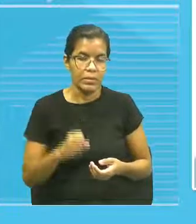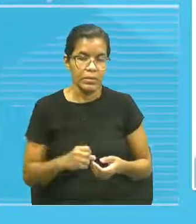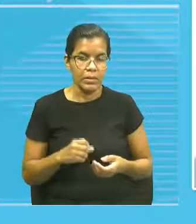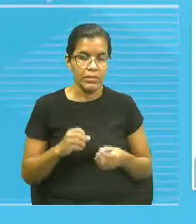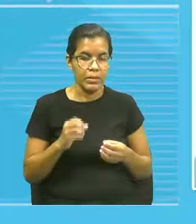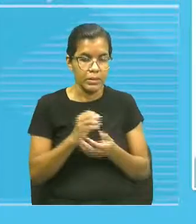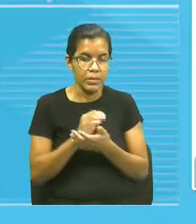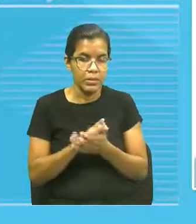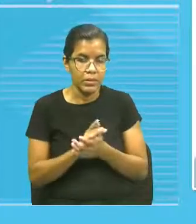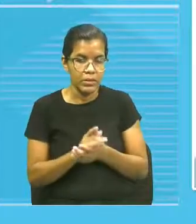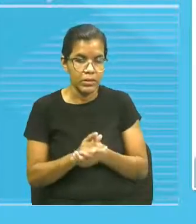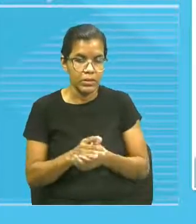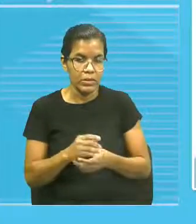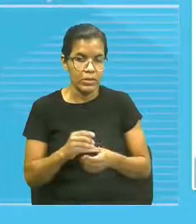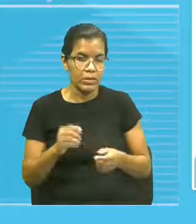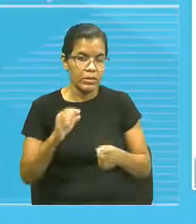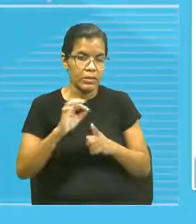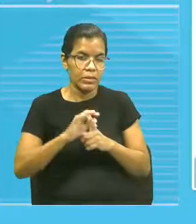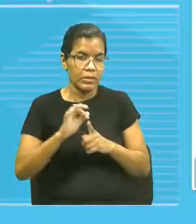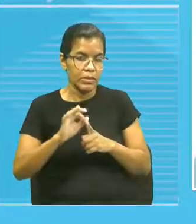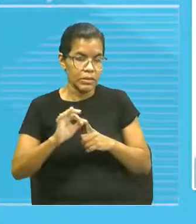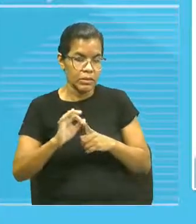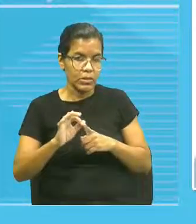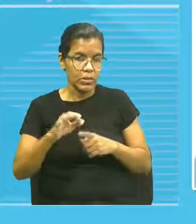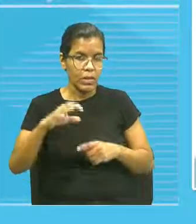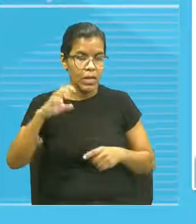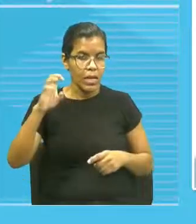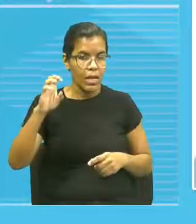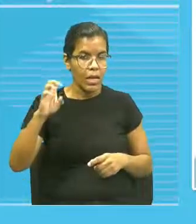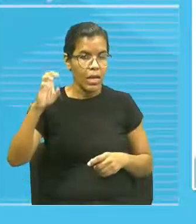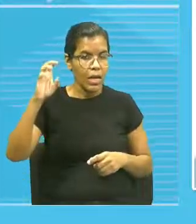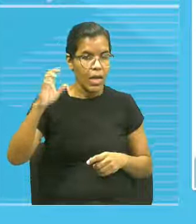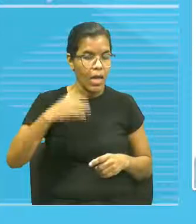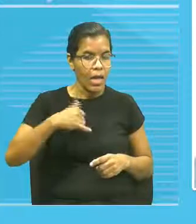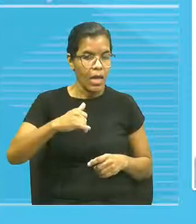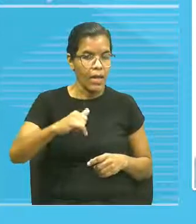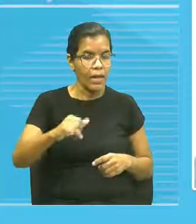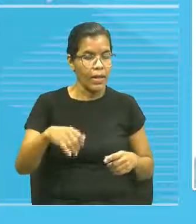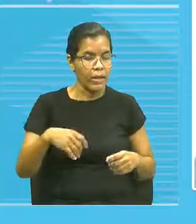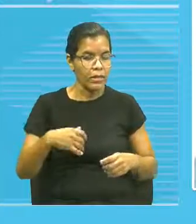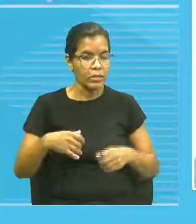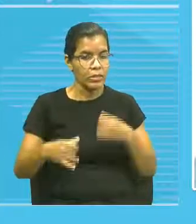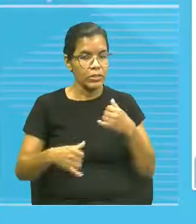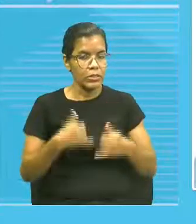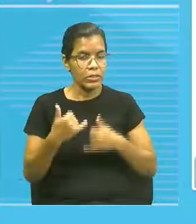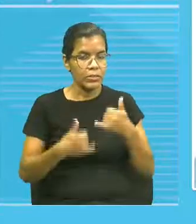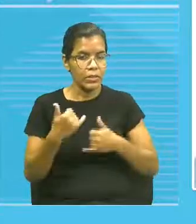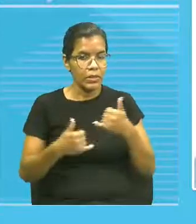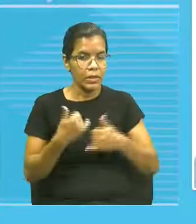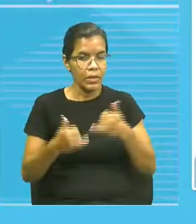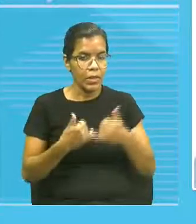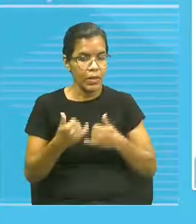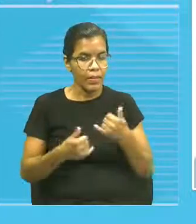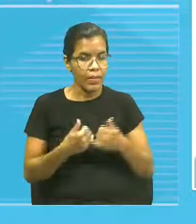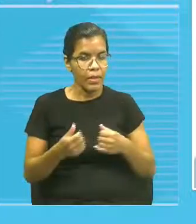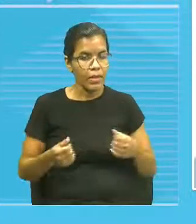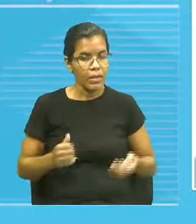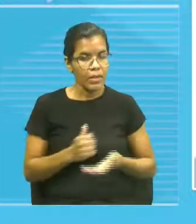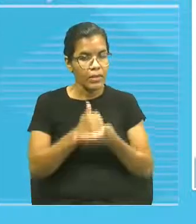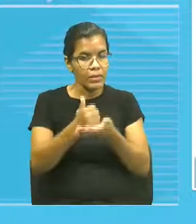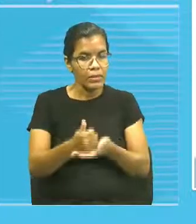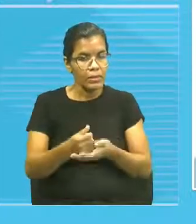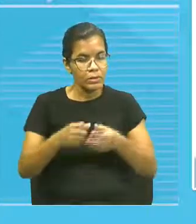energia, né? Então, a prática de esporte vai acabar te ajudando a gastar essa